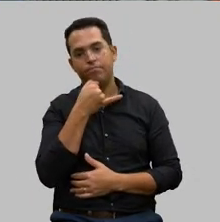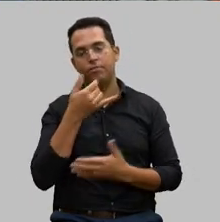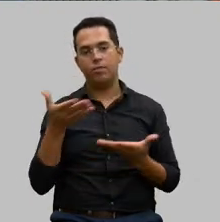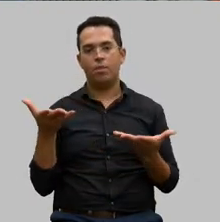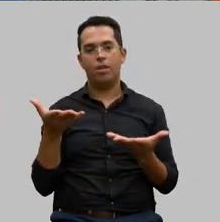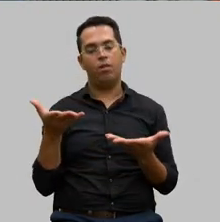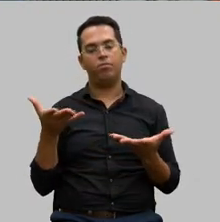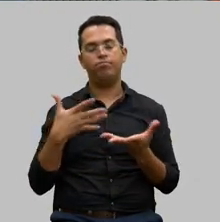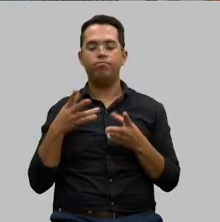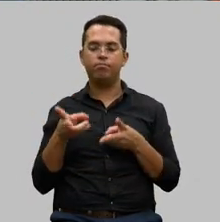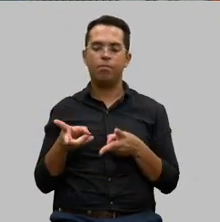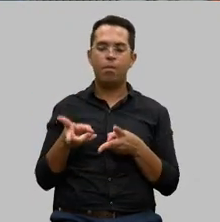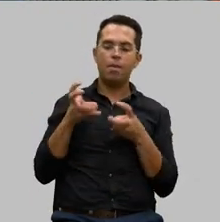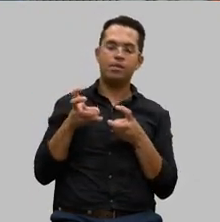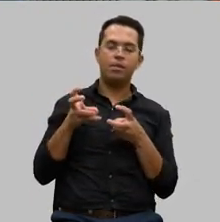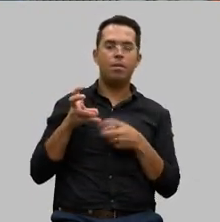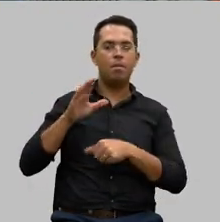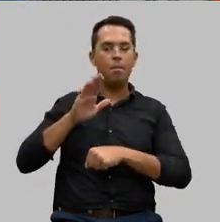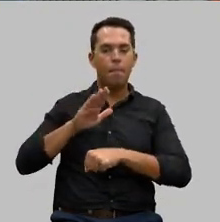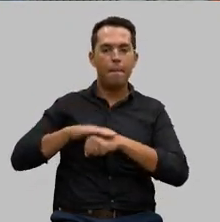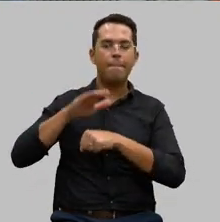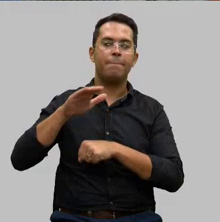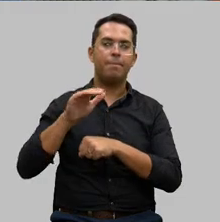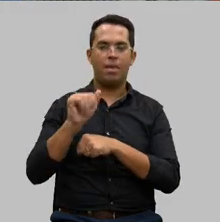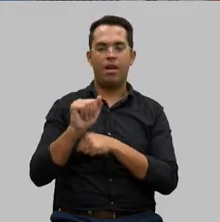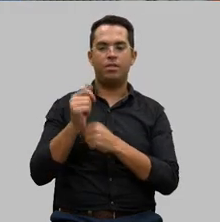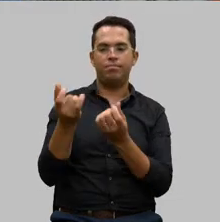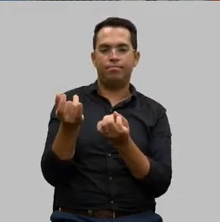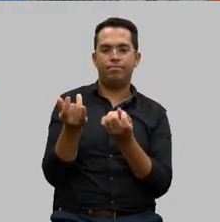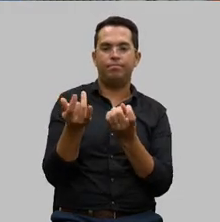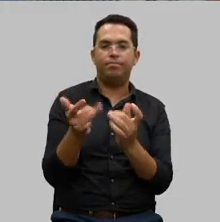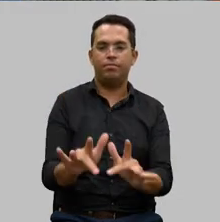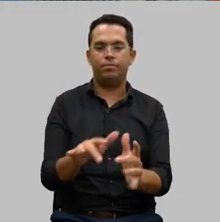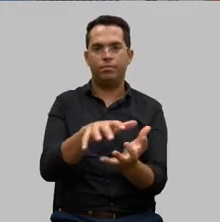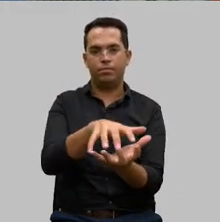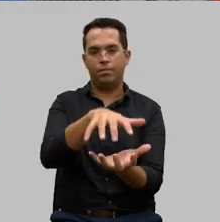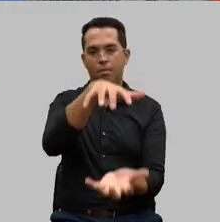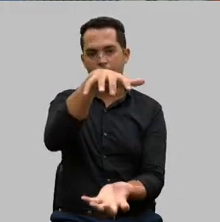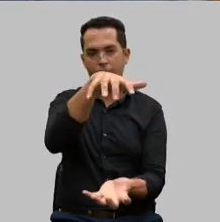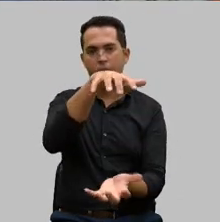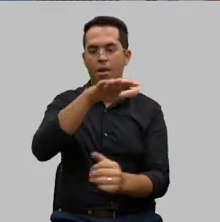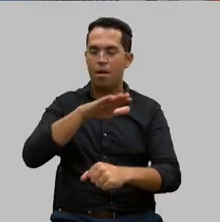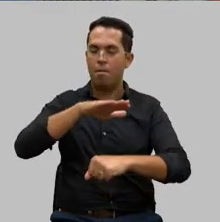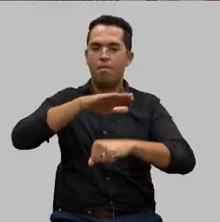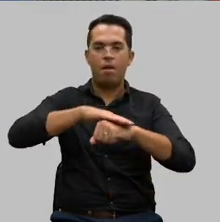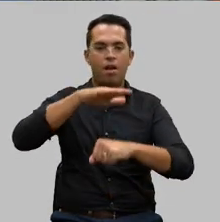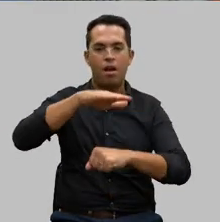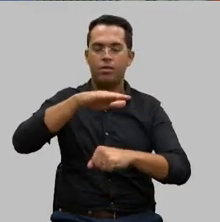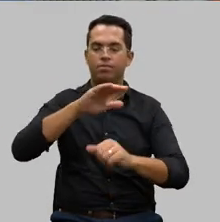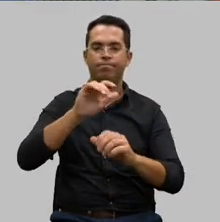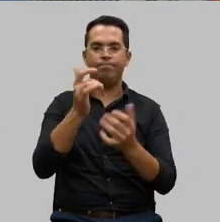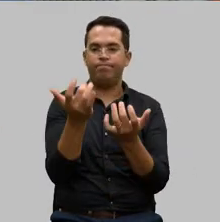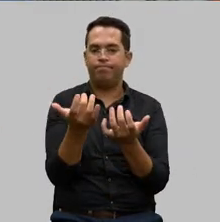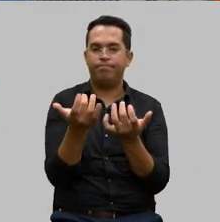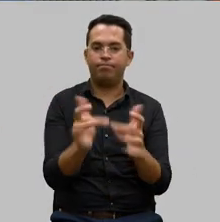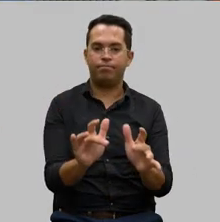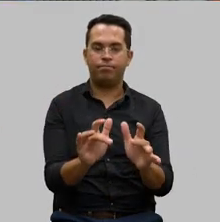estão cada vez mais abandonados cada vez mais e não é só